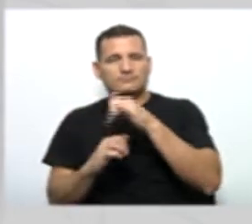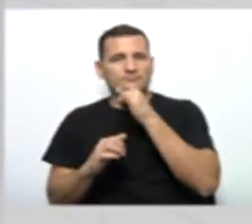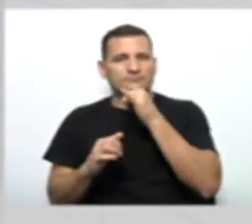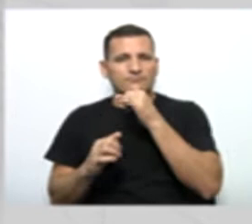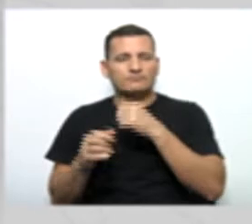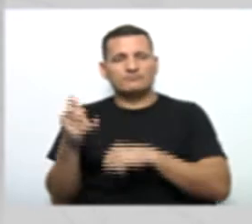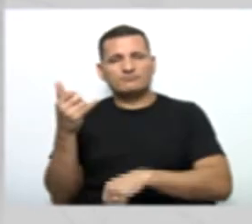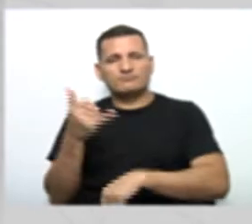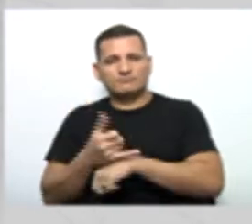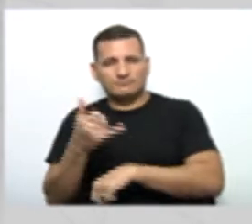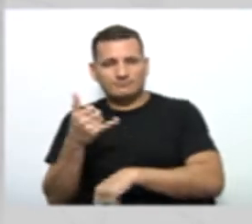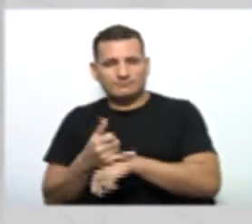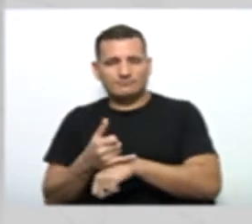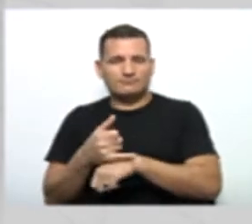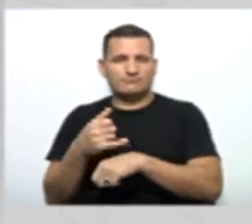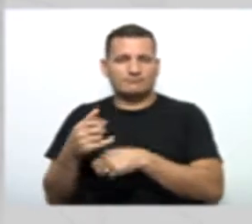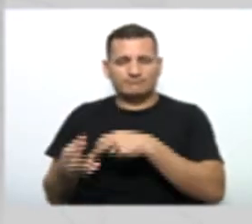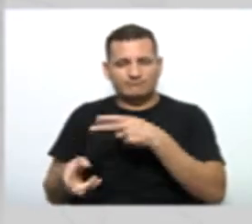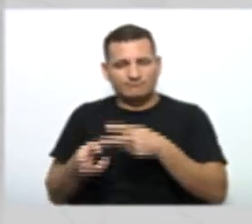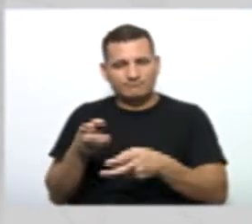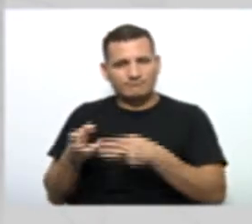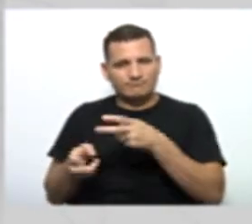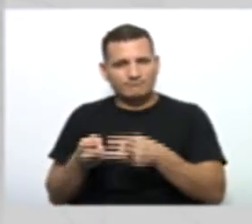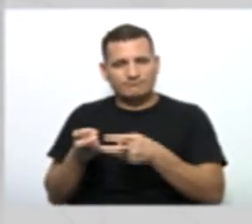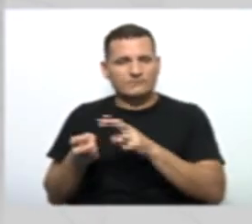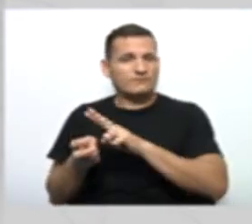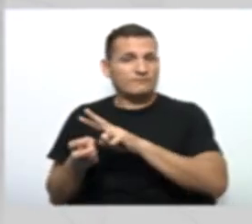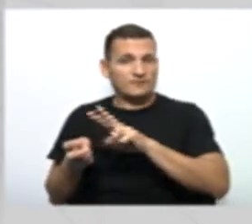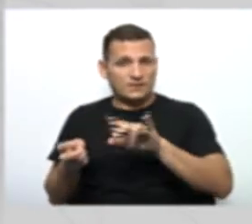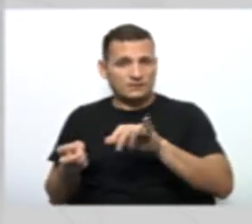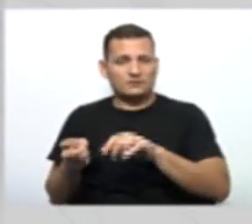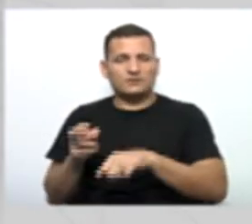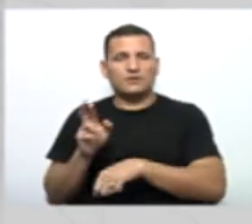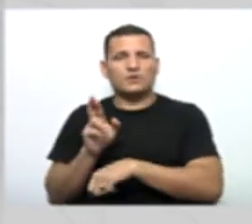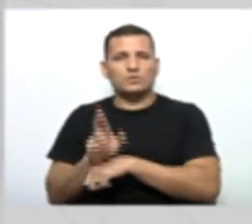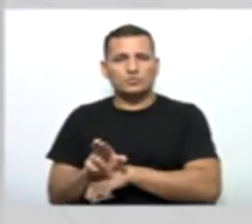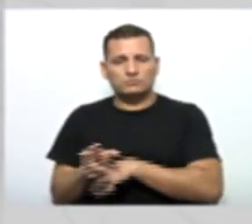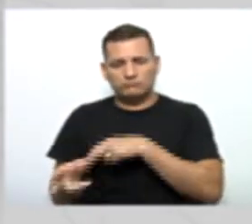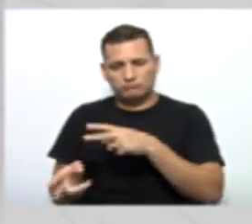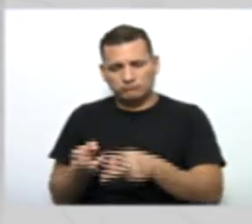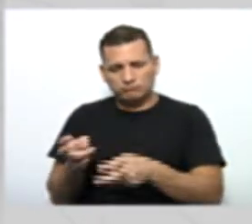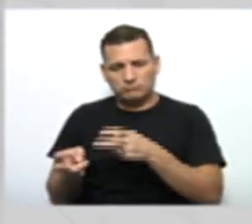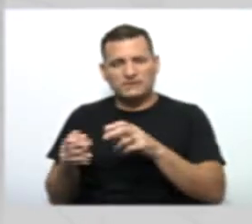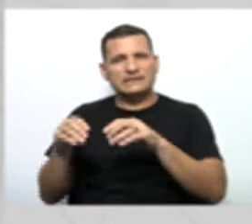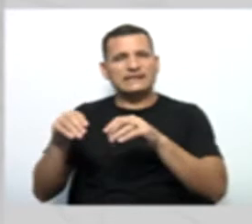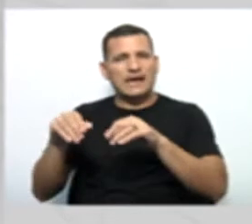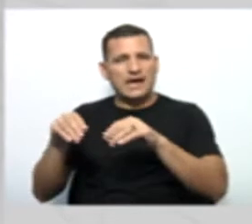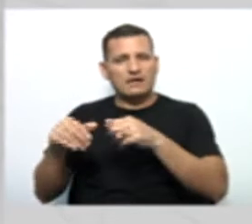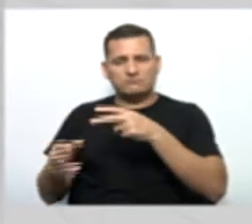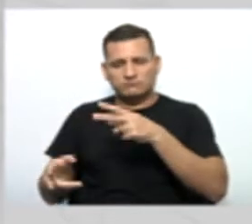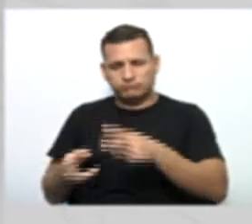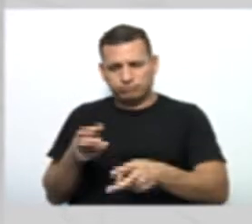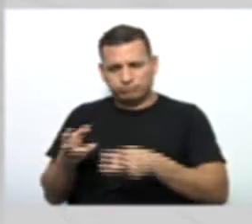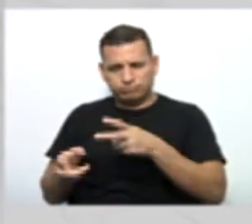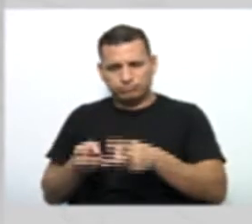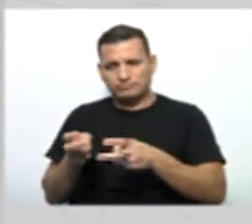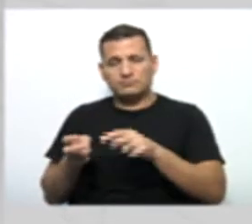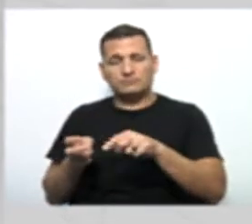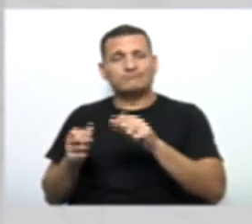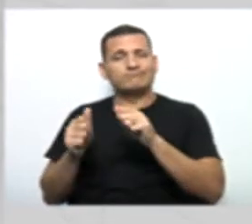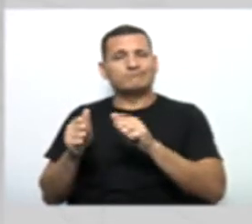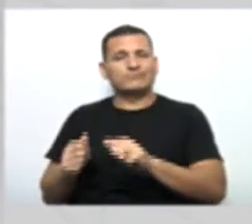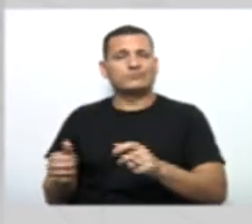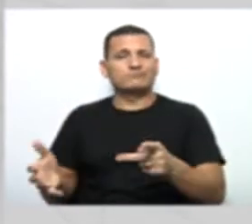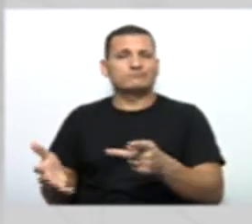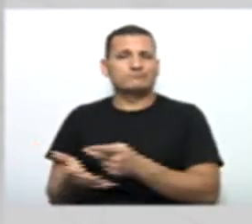você vai retirar uma grande quantidade de recursos daquele local, vai movimentar grandes quantidades de terra, e isso pode causar degradação ambiental.